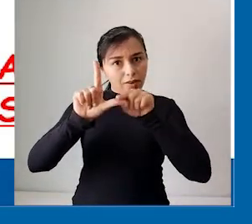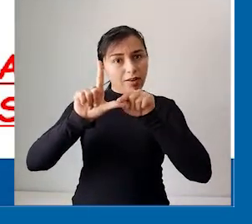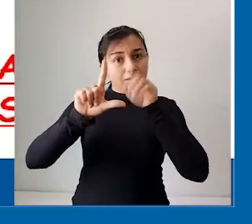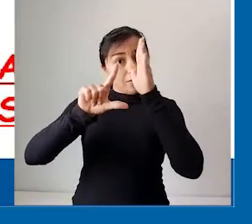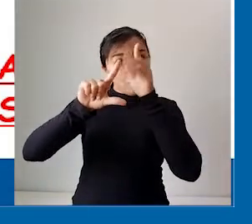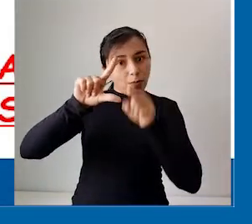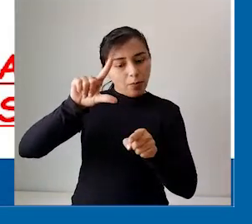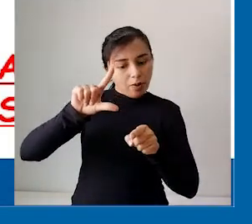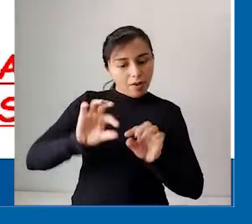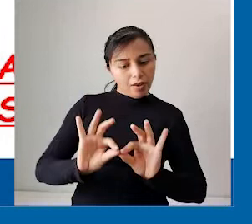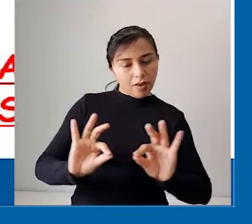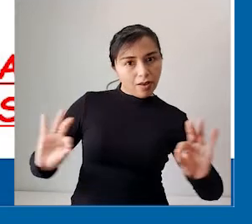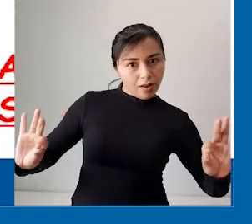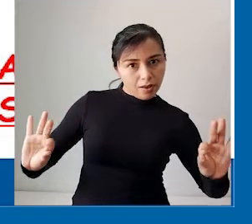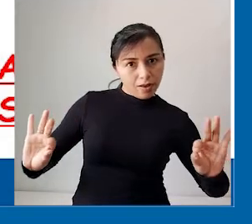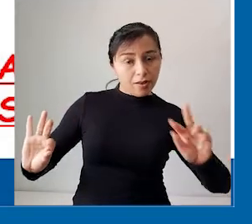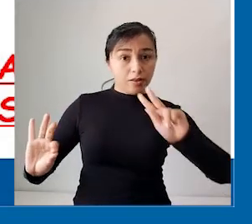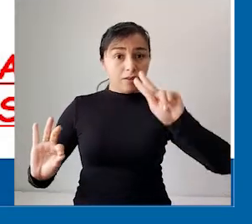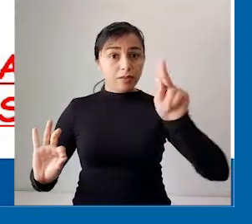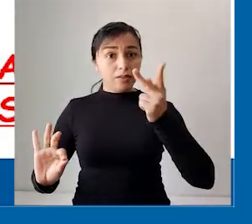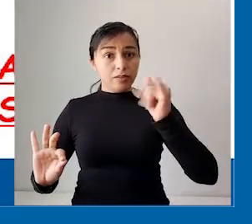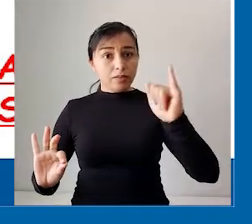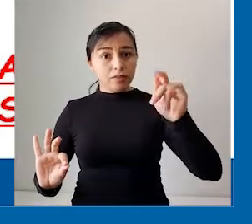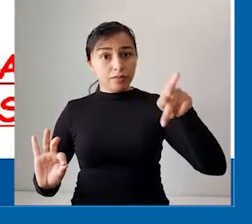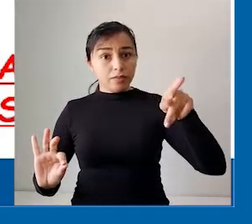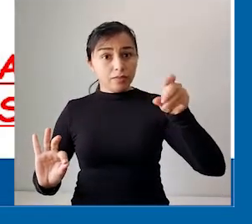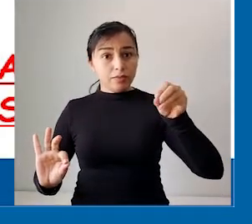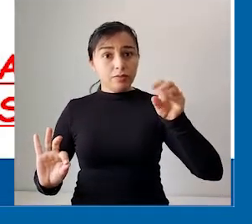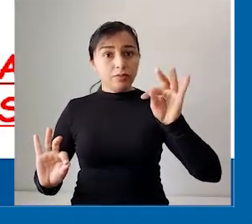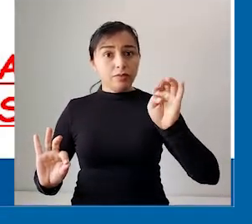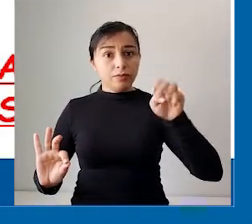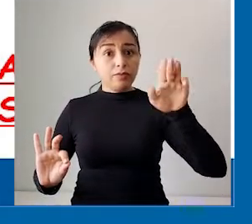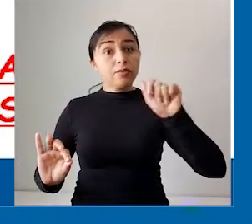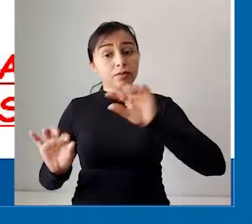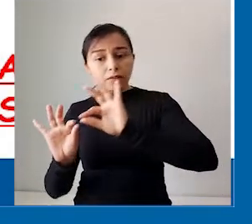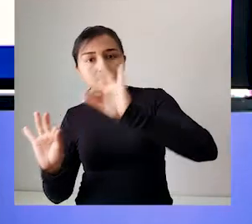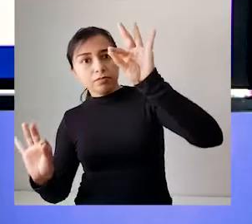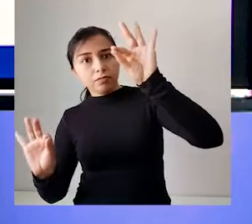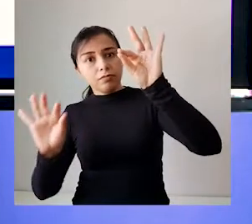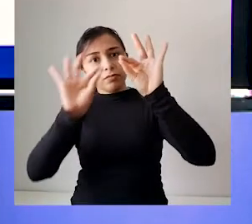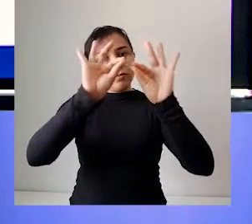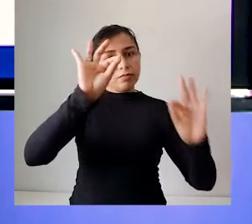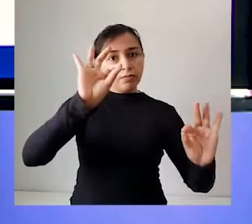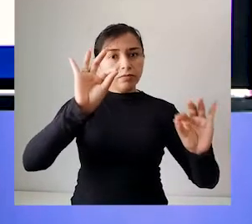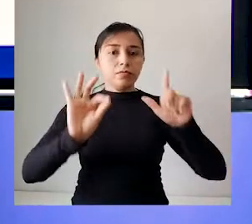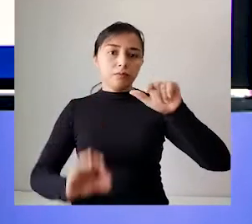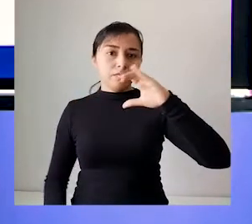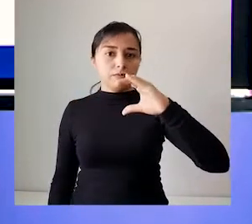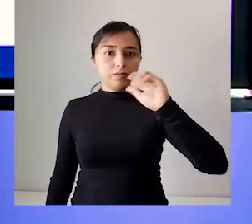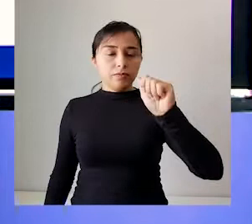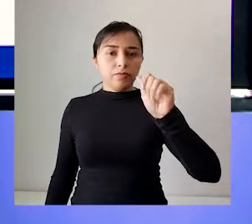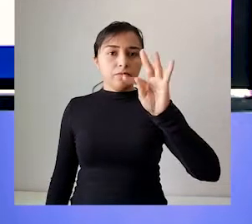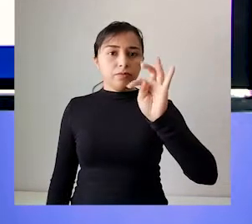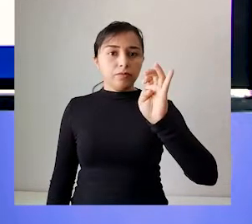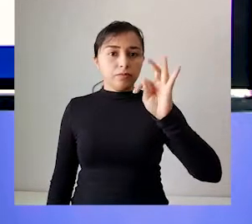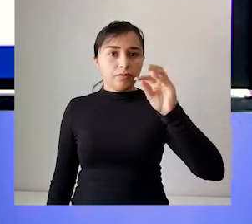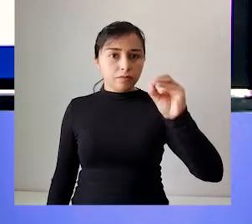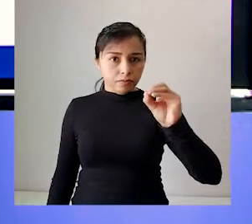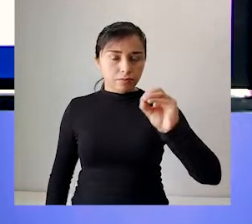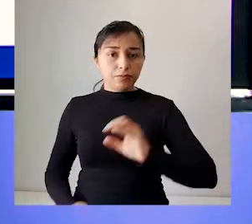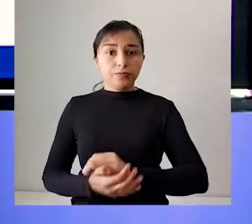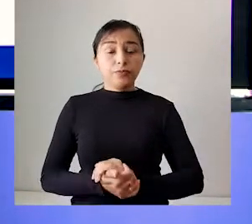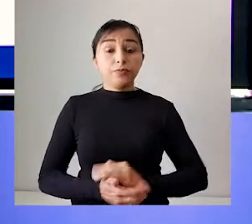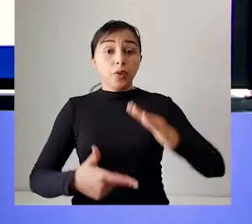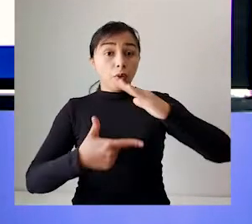hipotenusa, enquanto os outros lados vão receber o nome de cateto. O Teorema de Pitágoras é considerado uma